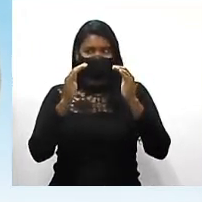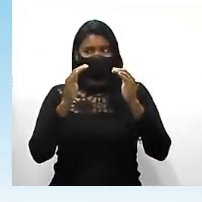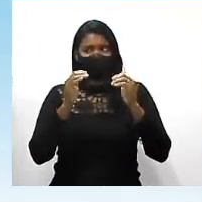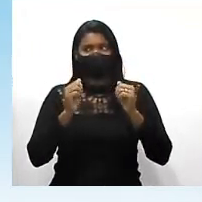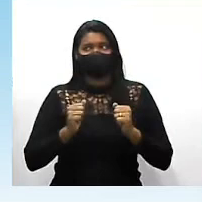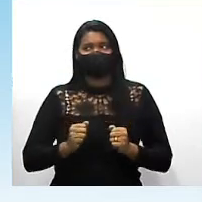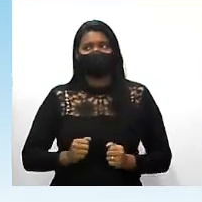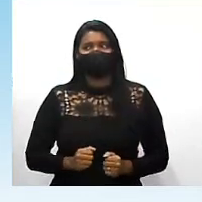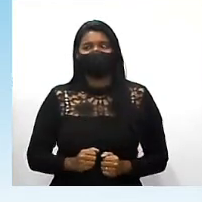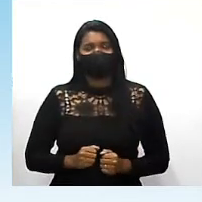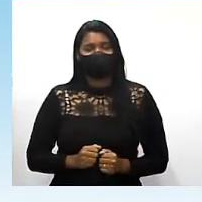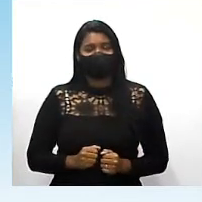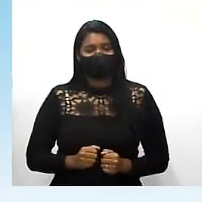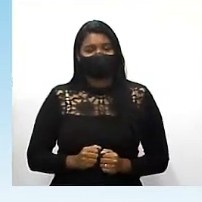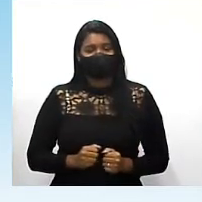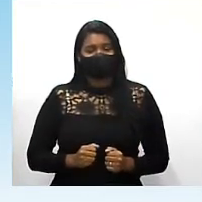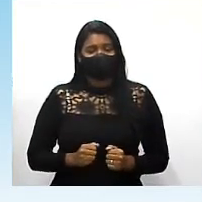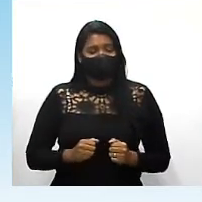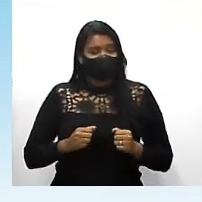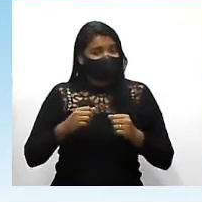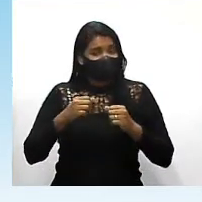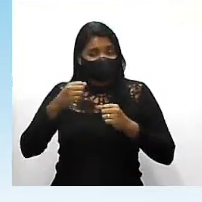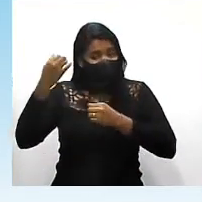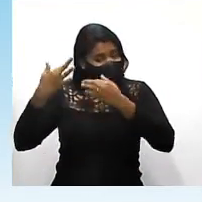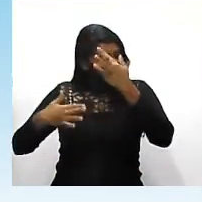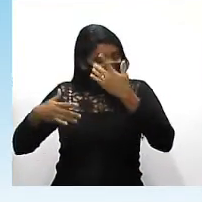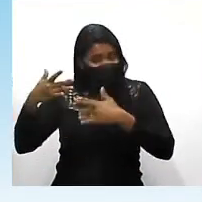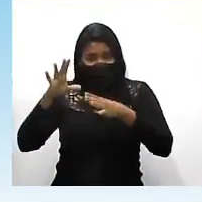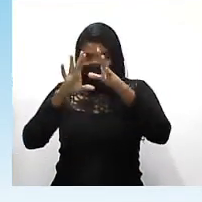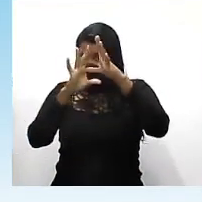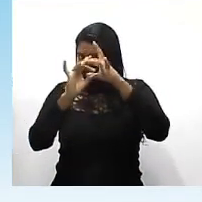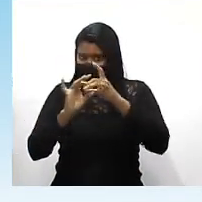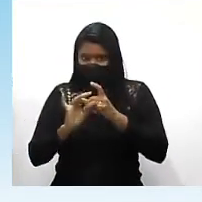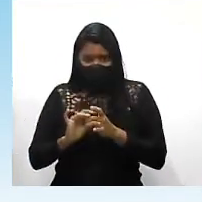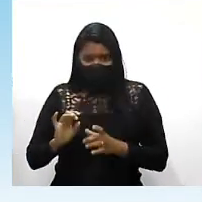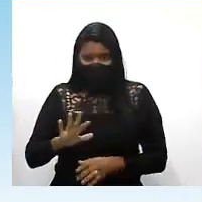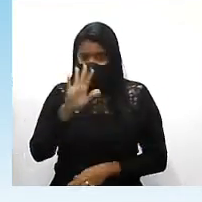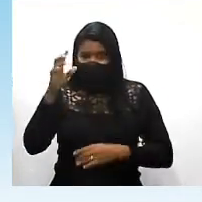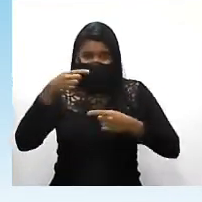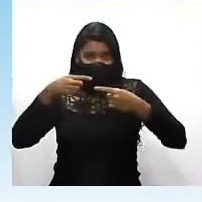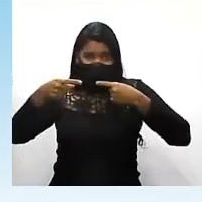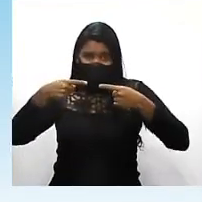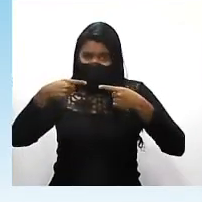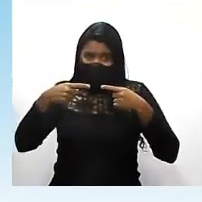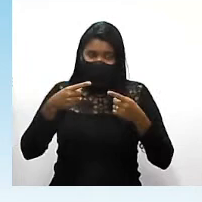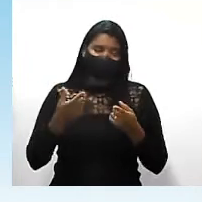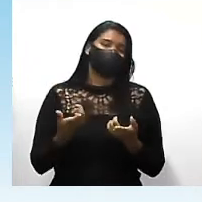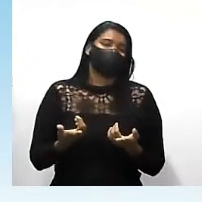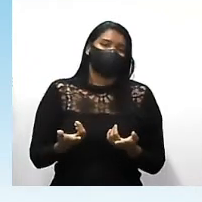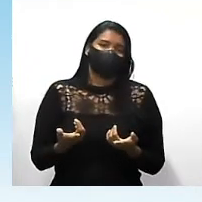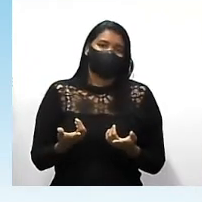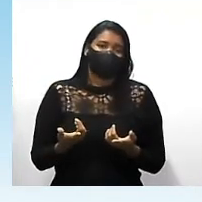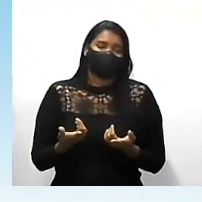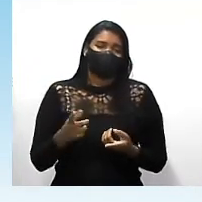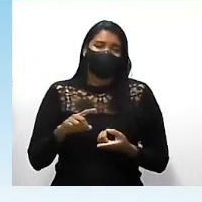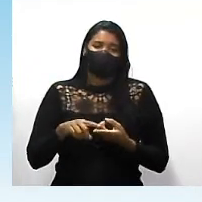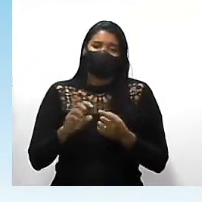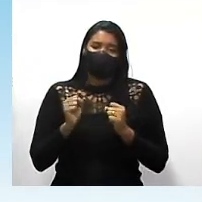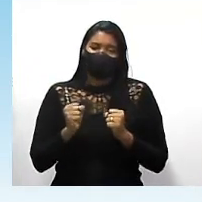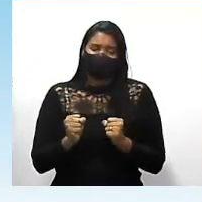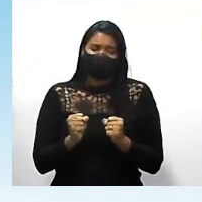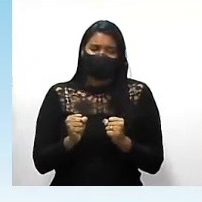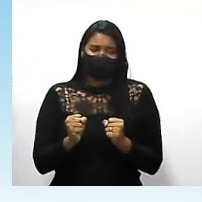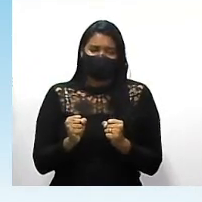tão extenso e que pode gerar tantas discussões sem que também possa